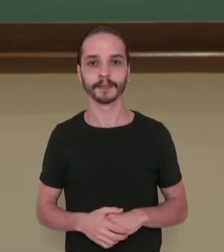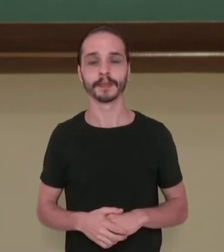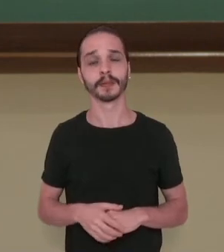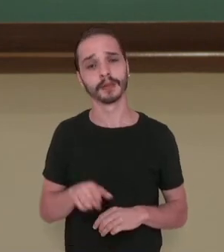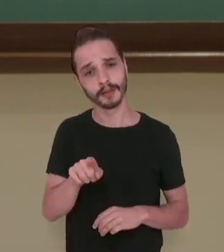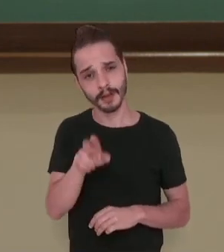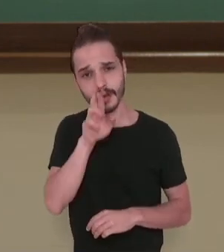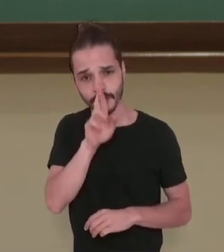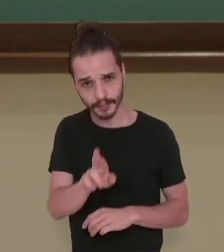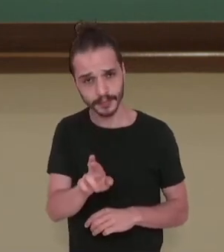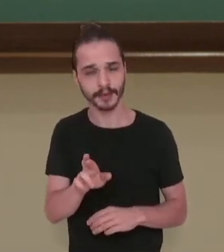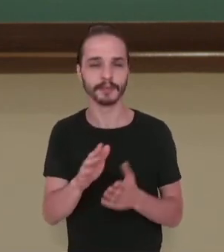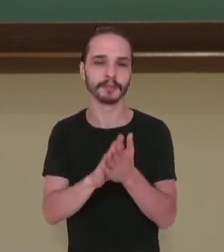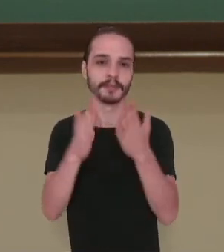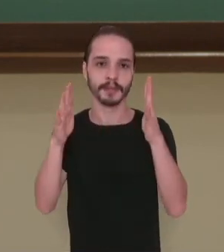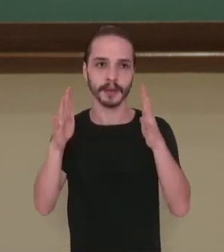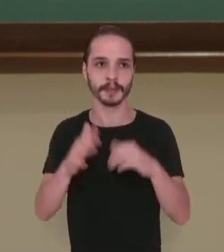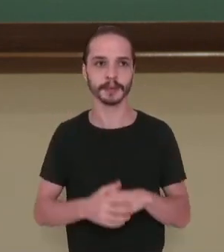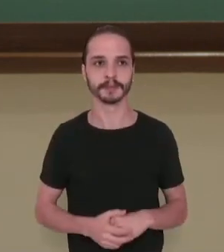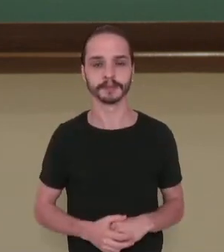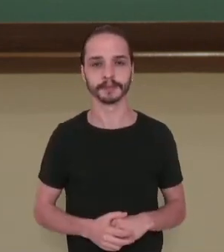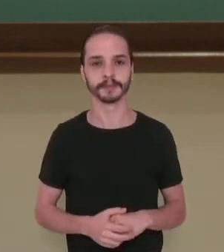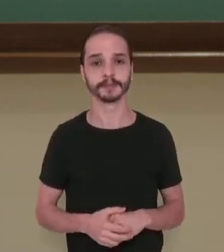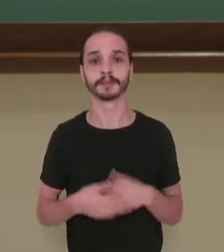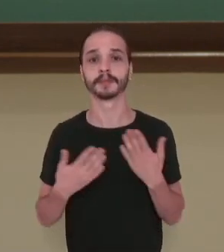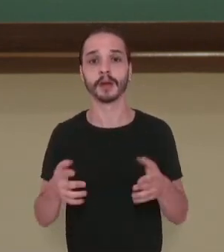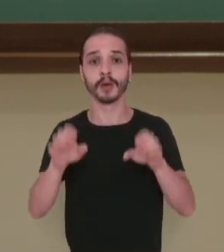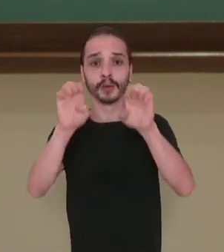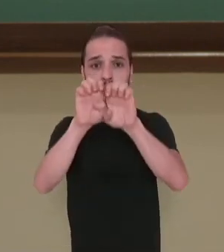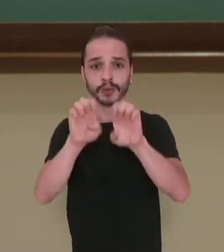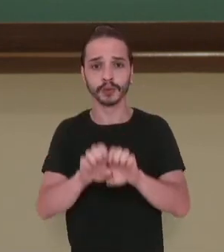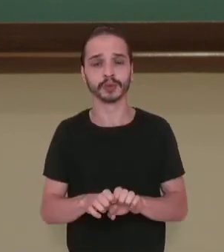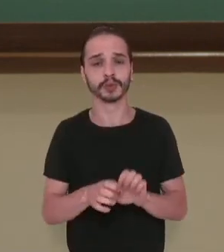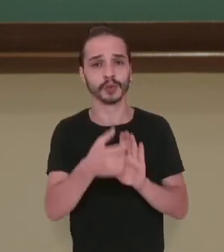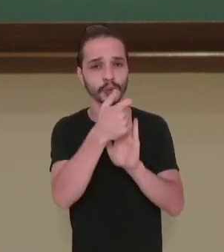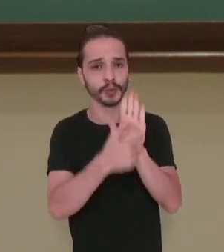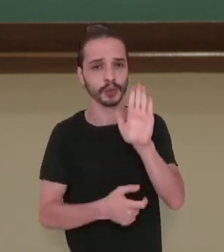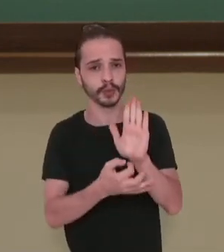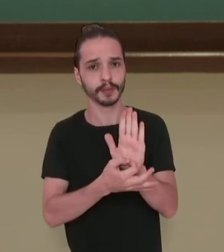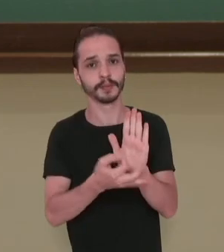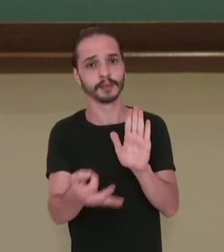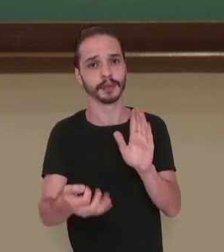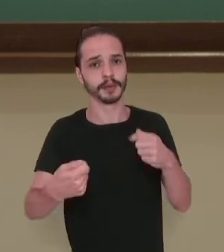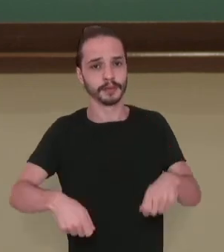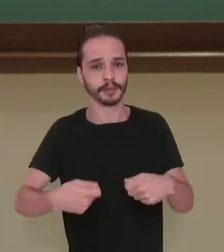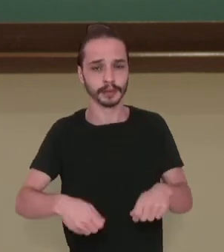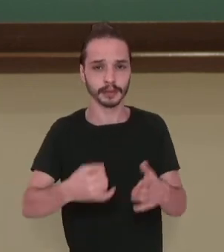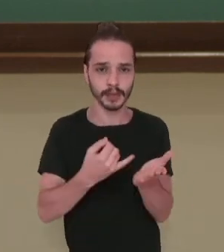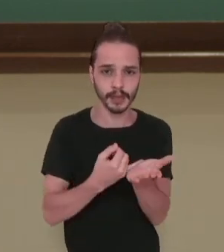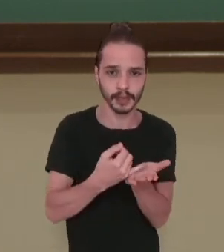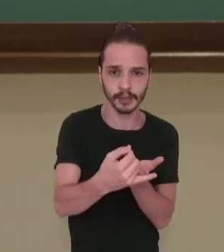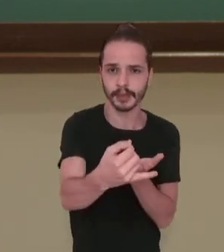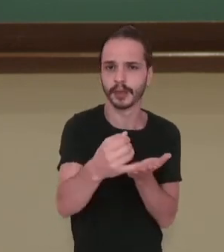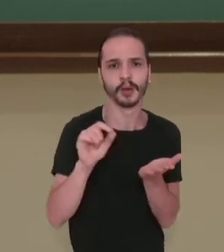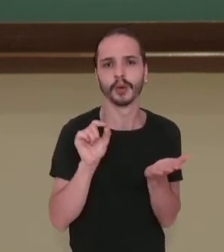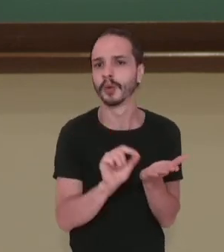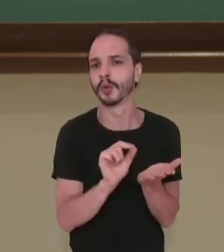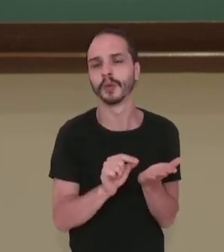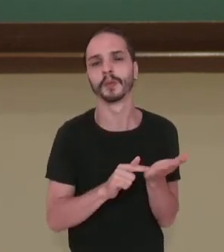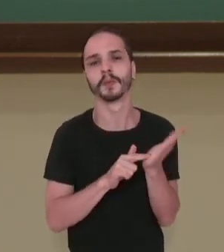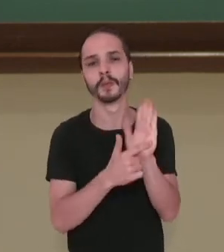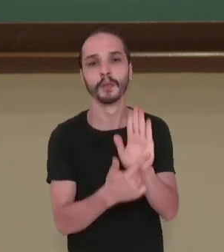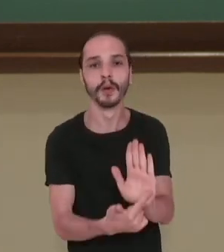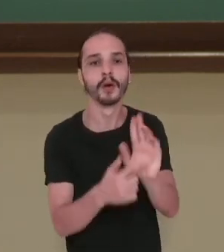vocês responderam isso, parabéns. Então, vejam, a estrutura do artigo de opinião tem que ter uma introdução, né? Na introdução se apresenta